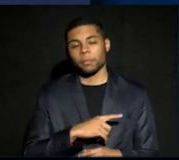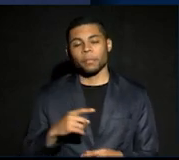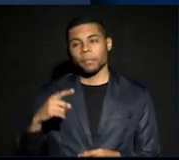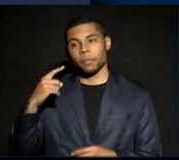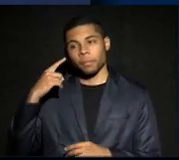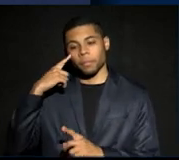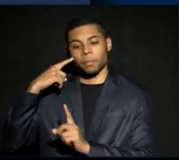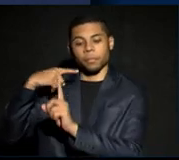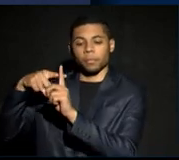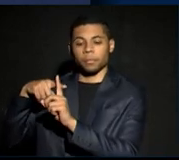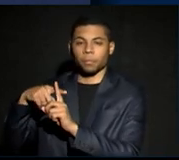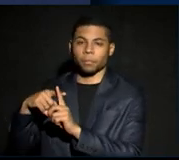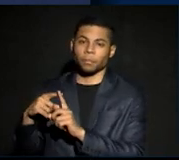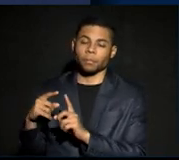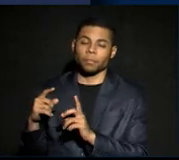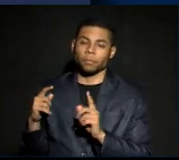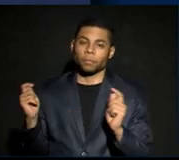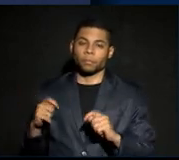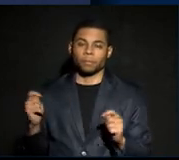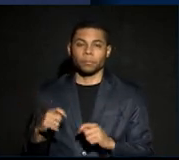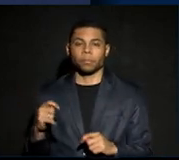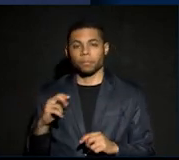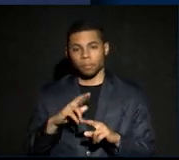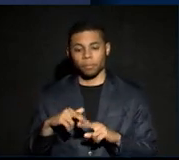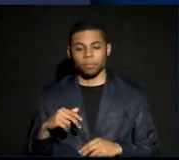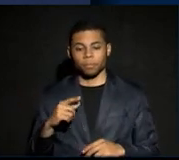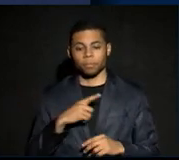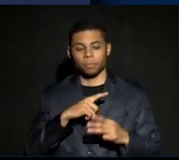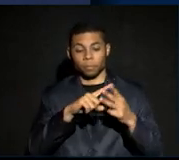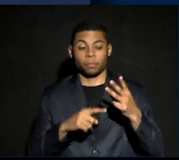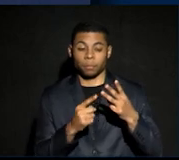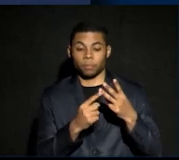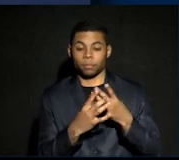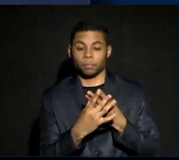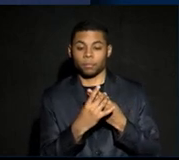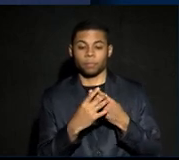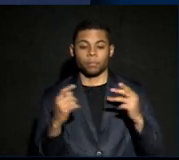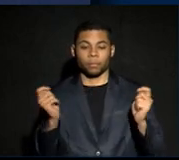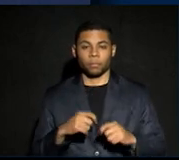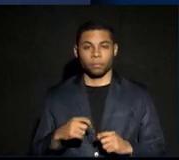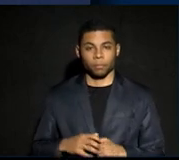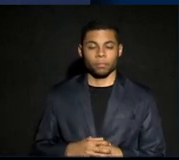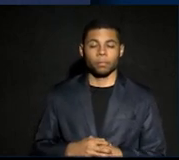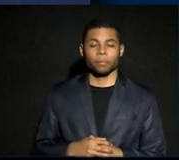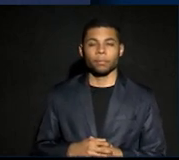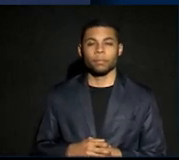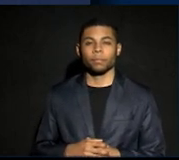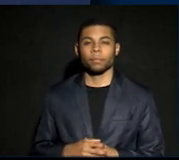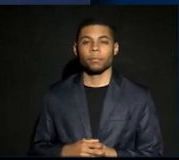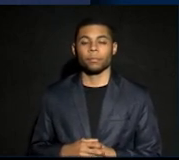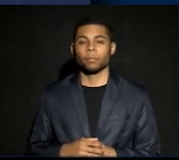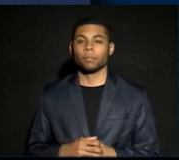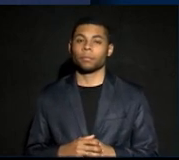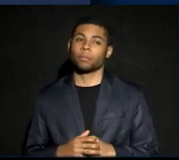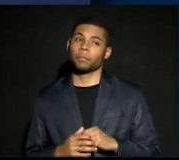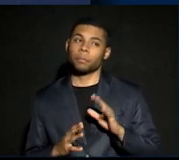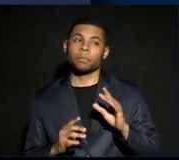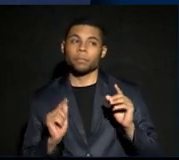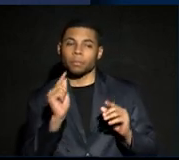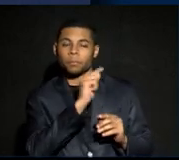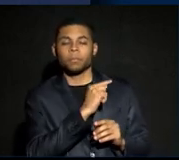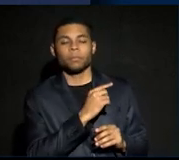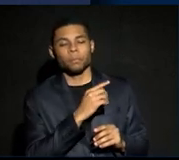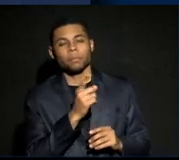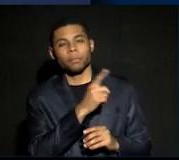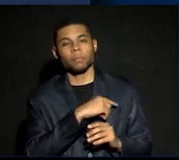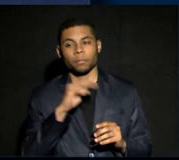menos otimista que o mercado, que os trade-offs associados a esse ciclo de política monetária não vão ser tão favoráveis ao